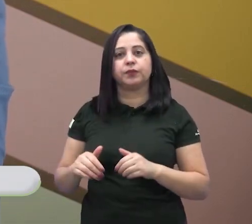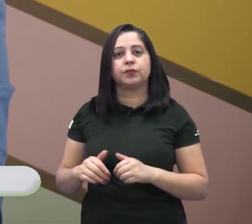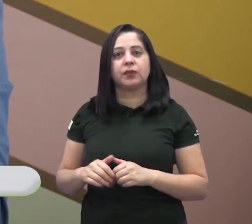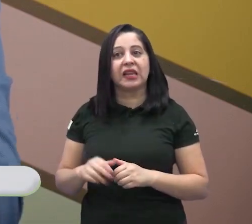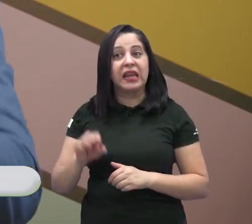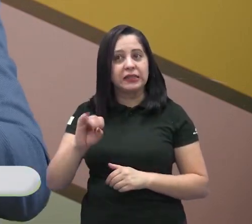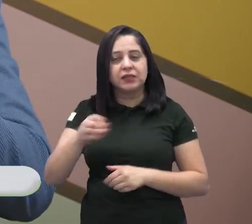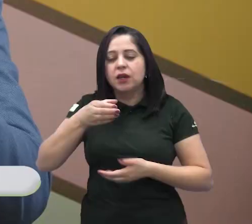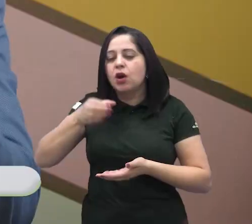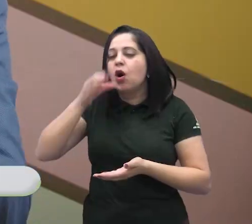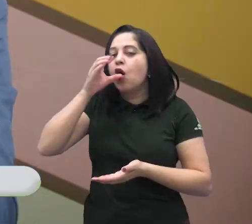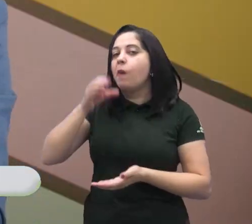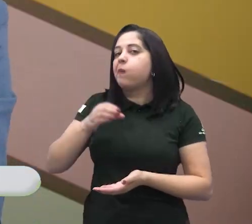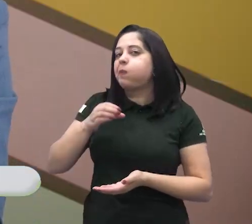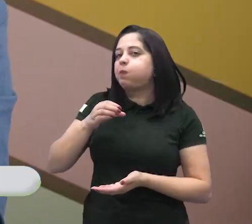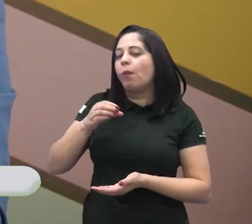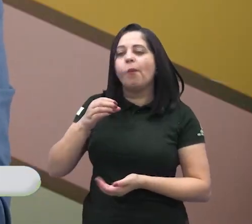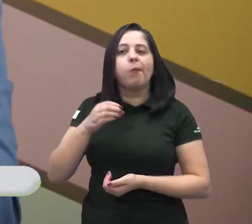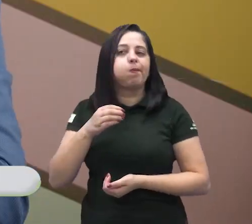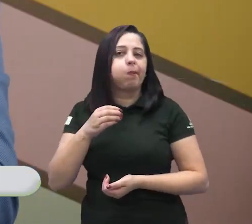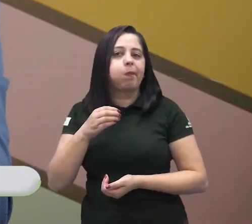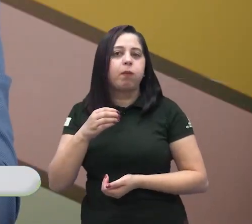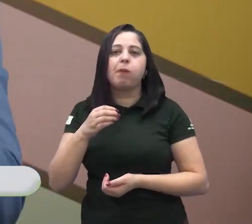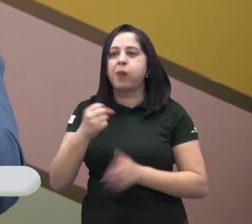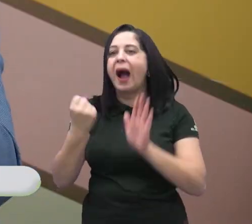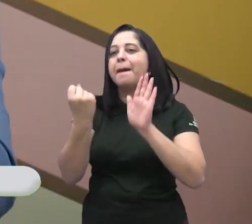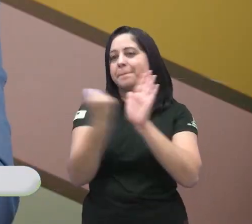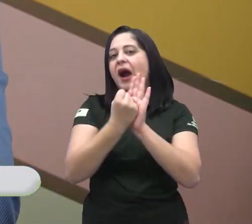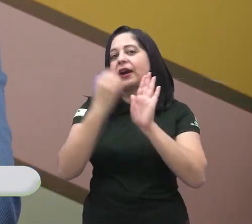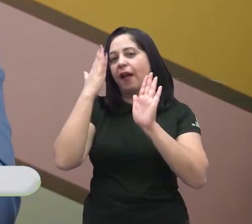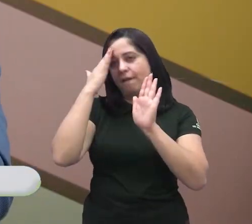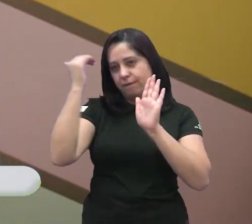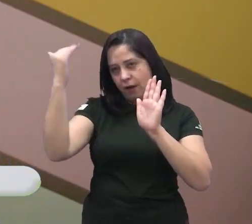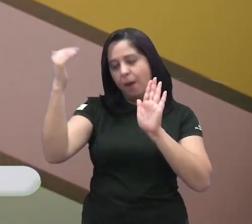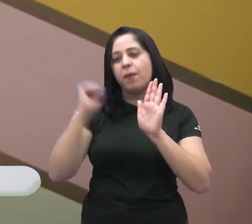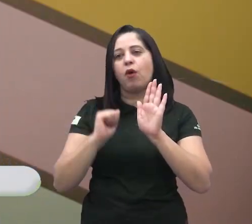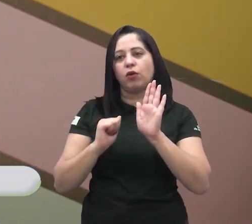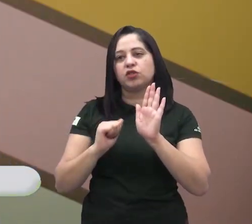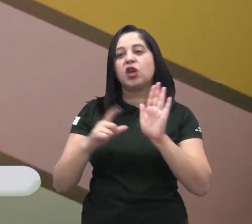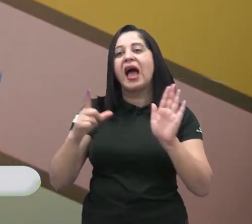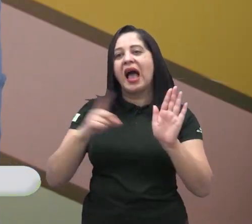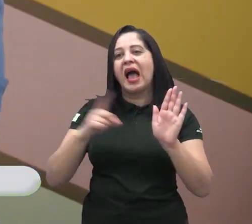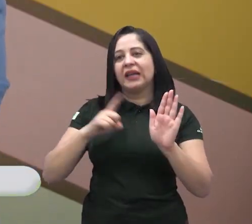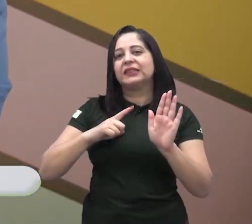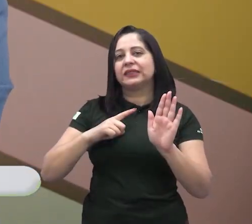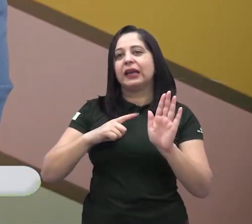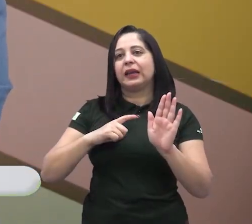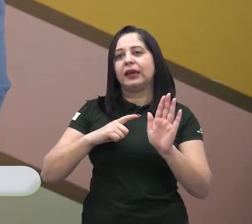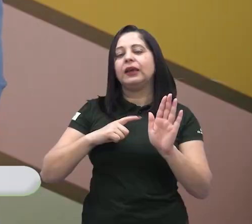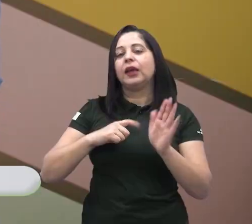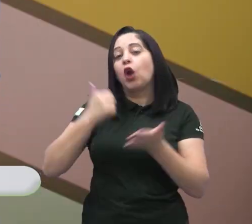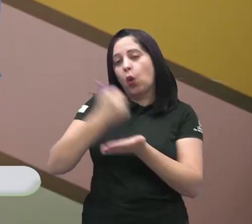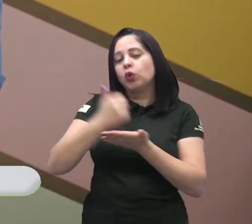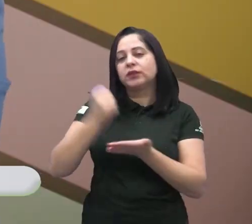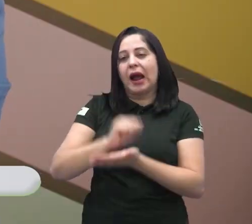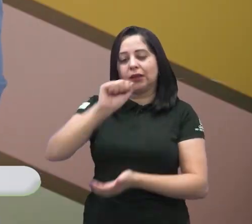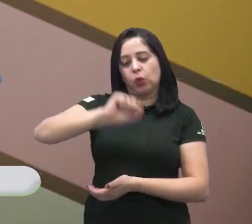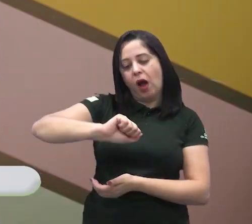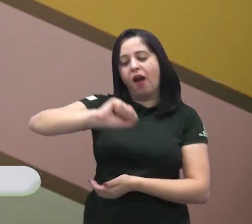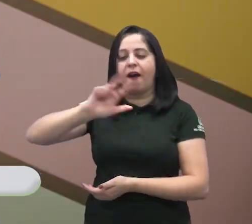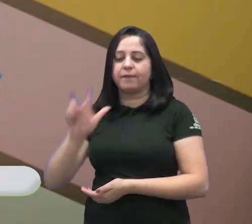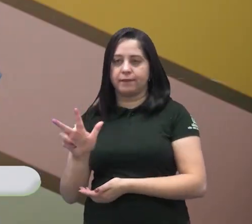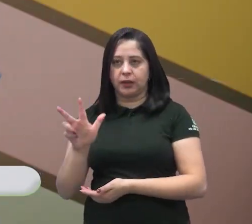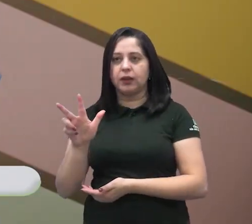um enxaguatório de marcas conhecidas, com certeza tem registro na Anvisa, você pode utilizar e você pode utilizar após